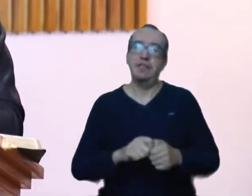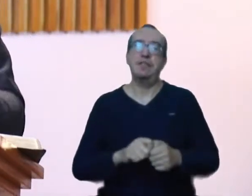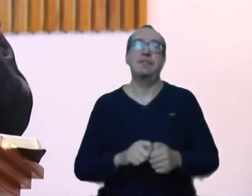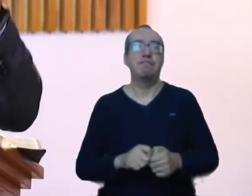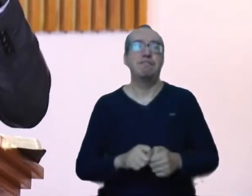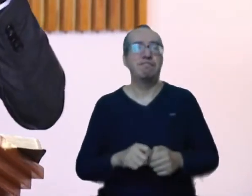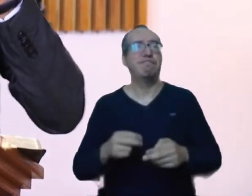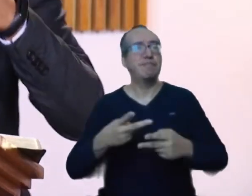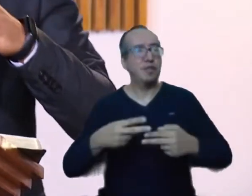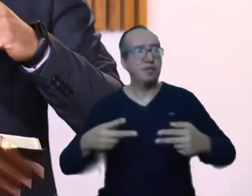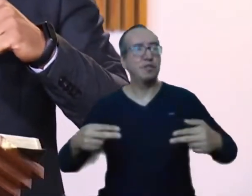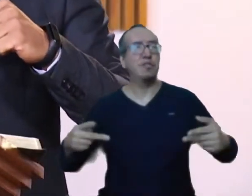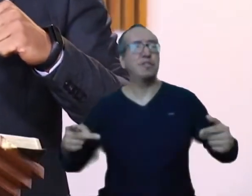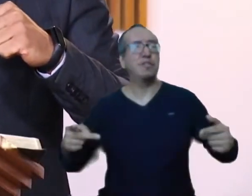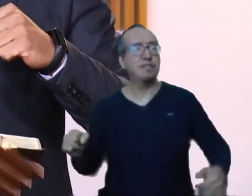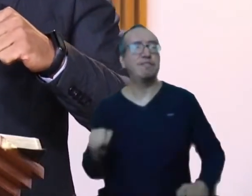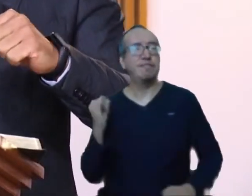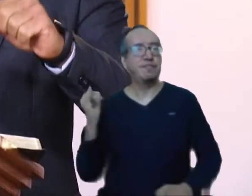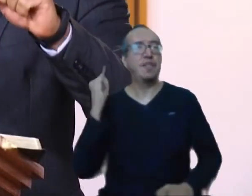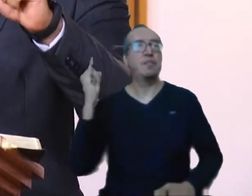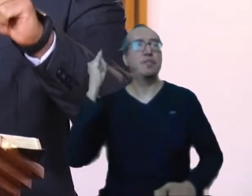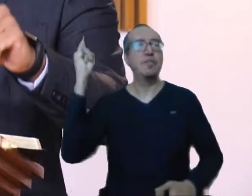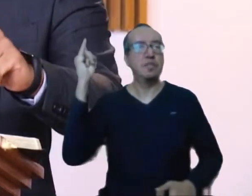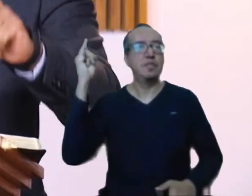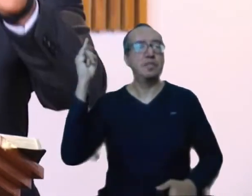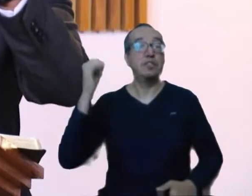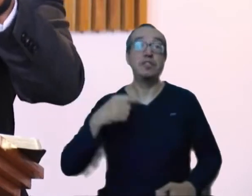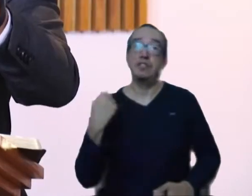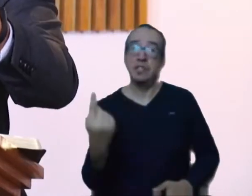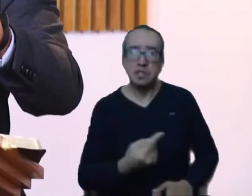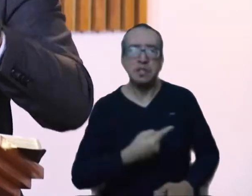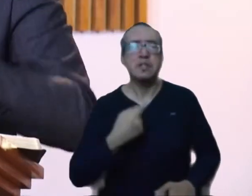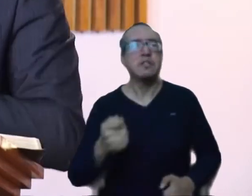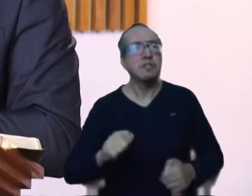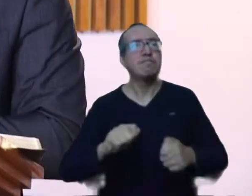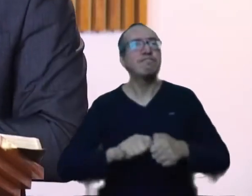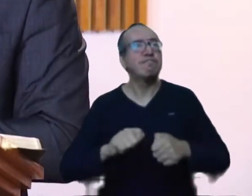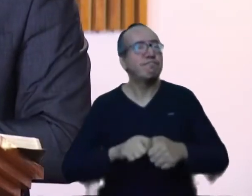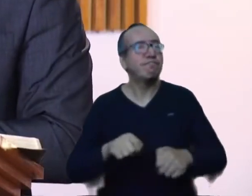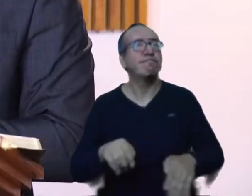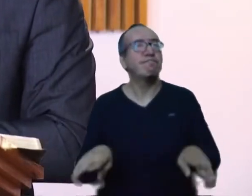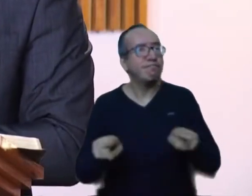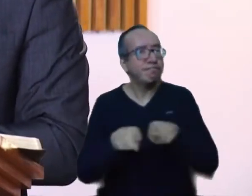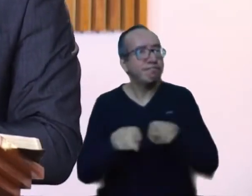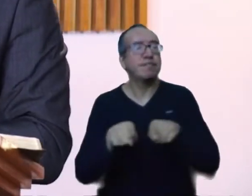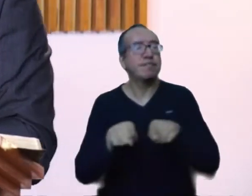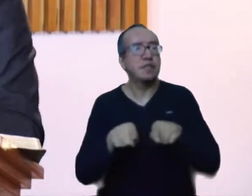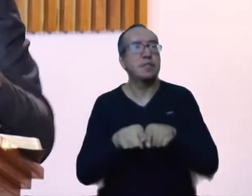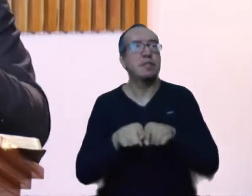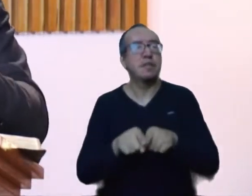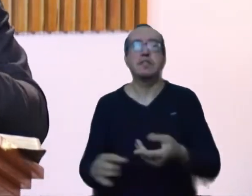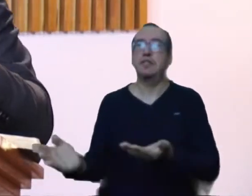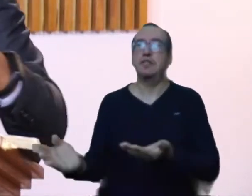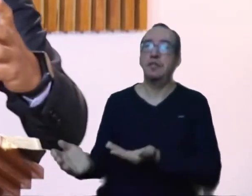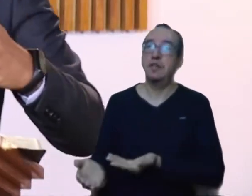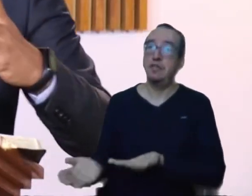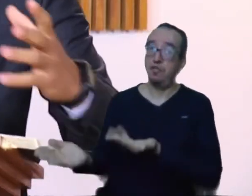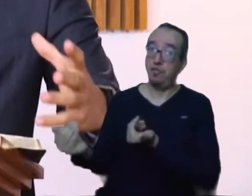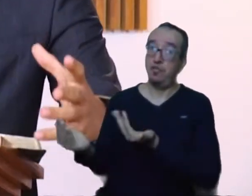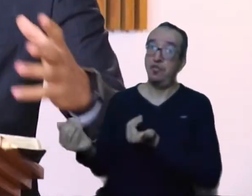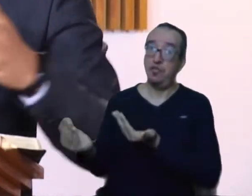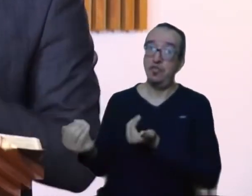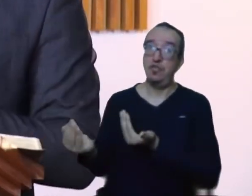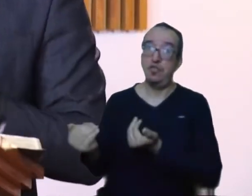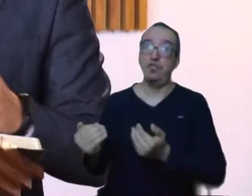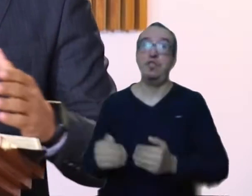é o que devemos fazer para conquistar os jovens para Cristo. Então vamos ver 4